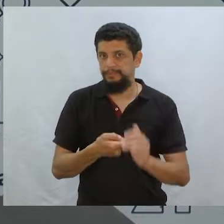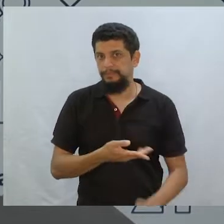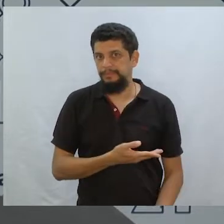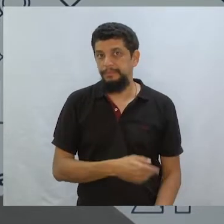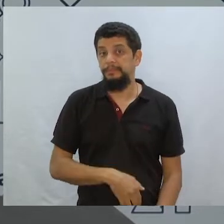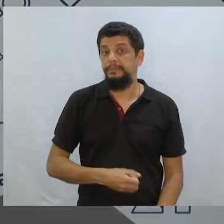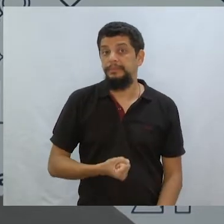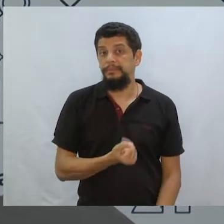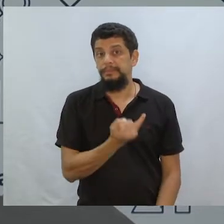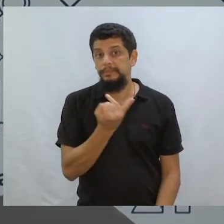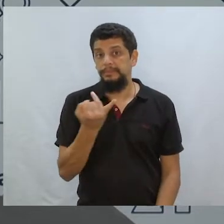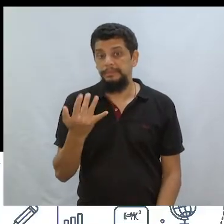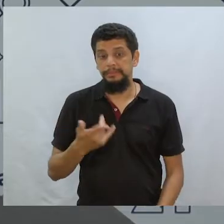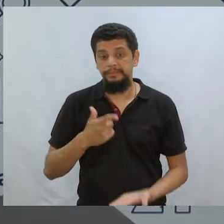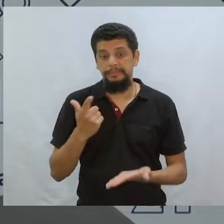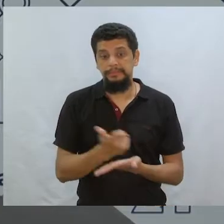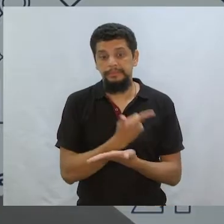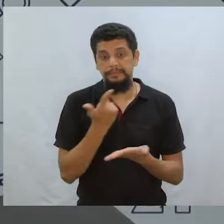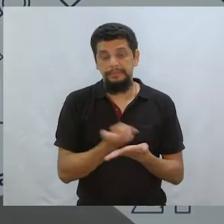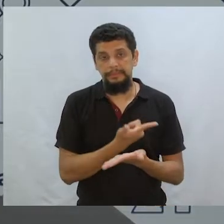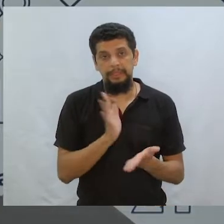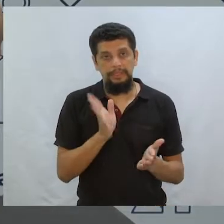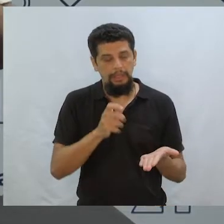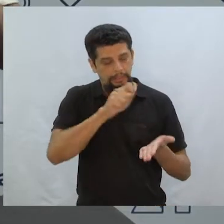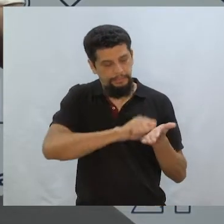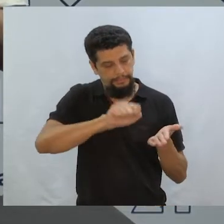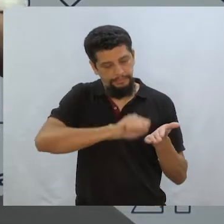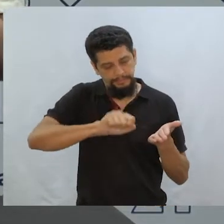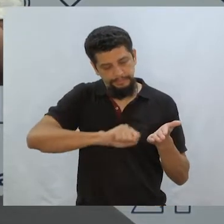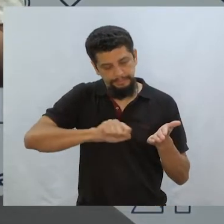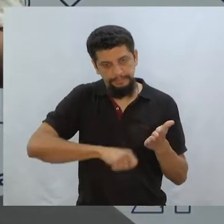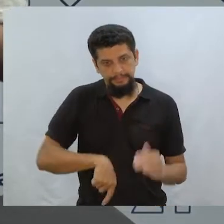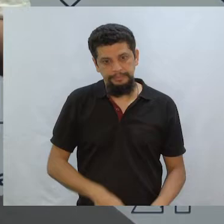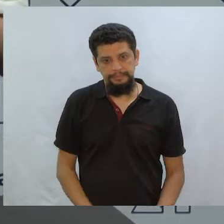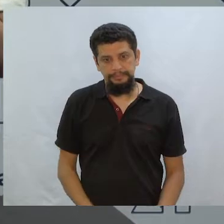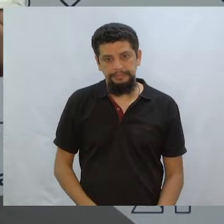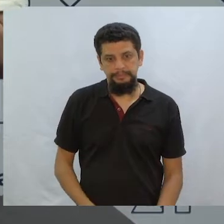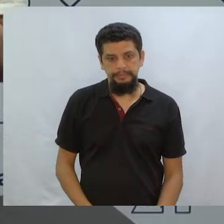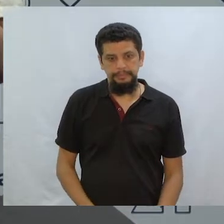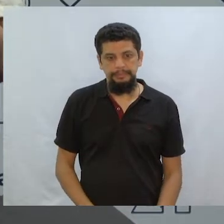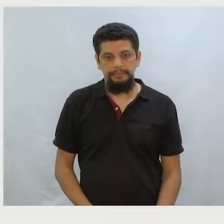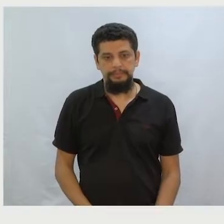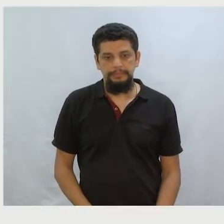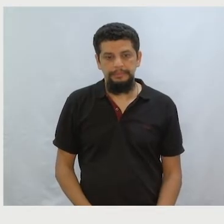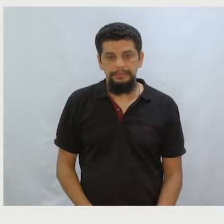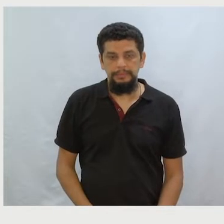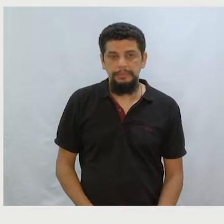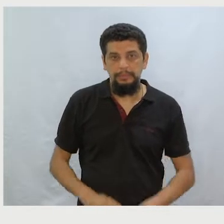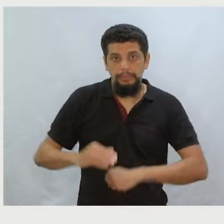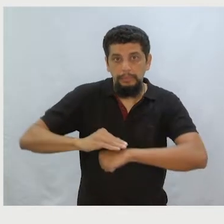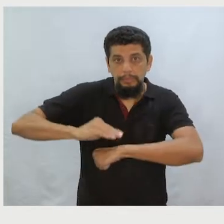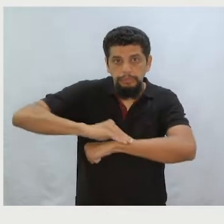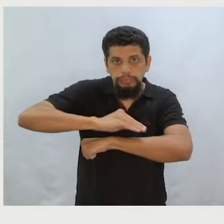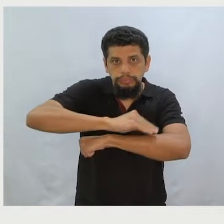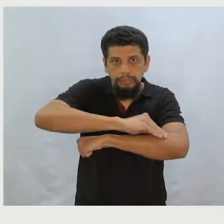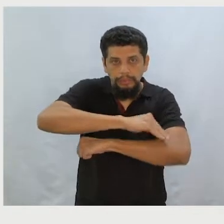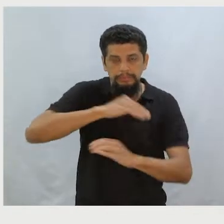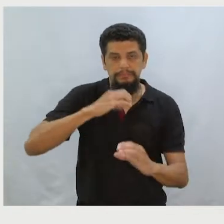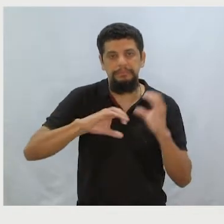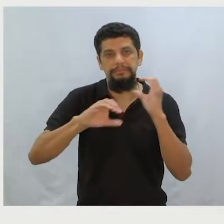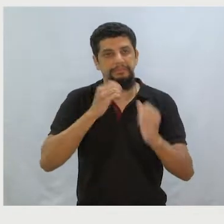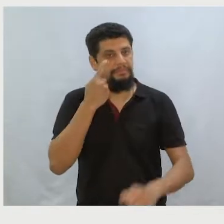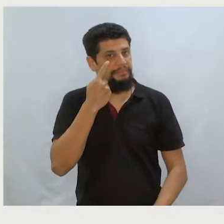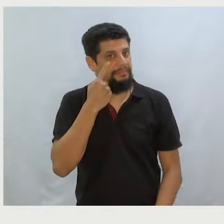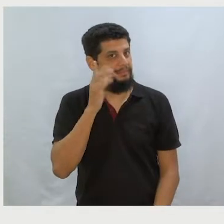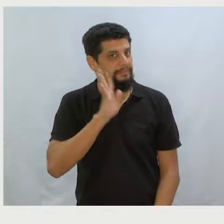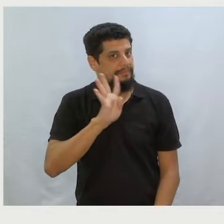mostrar para vocês algumas dessas obras que ela já escreveu que é a pequena Serenata do sapo cantor olha só que